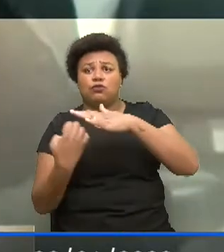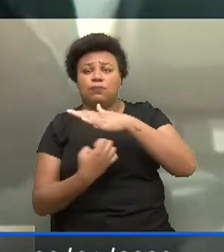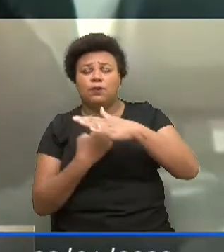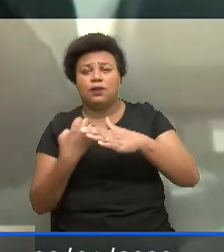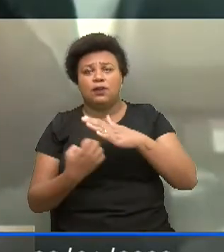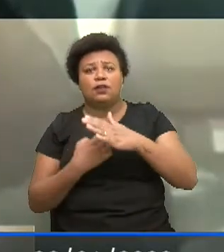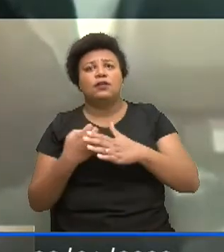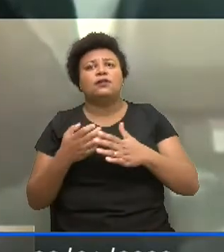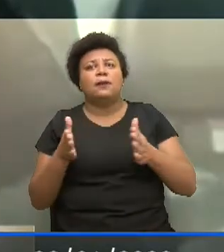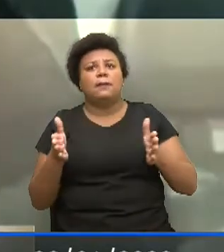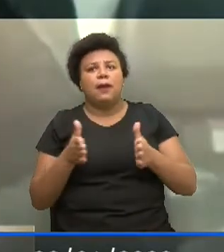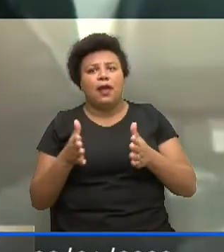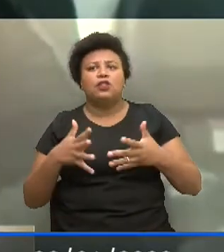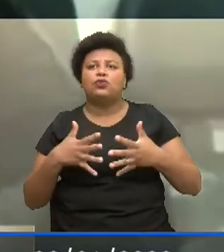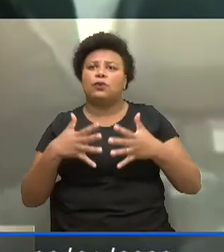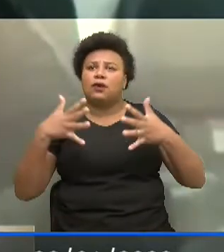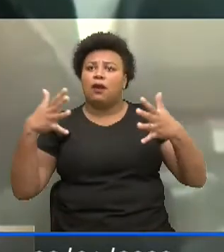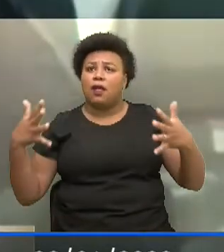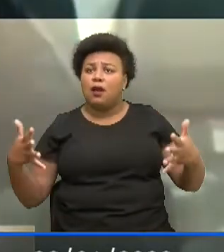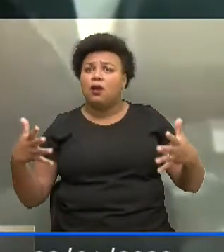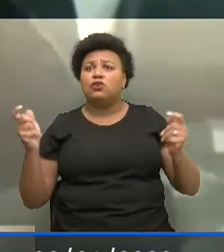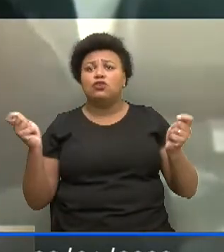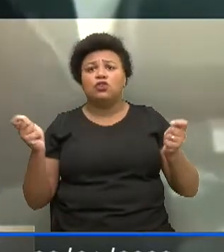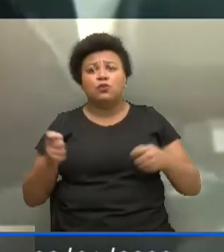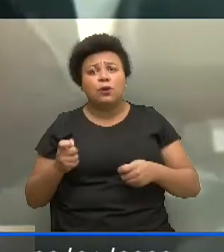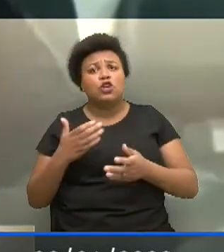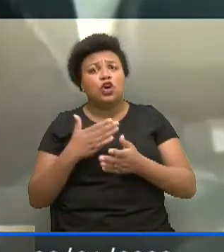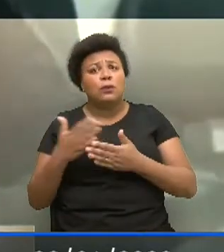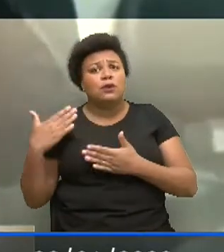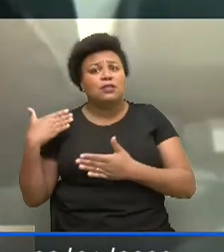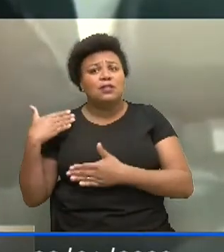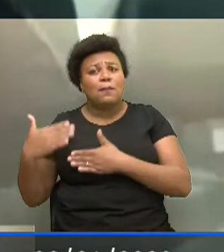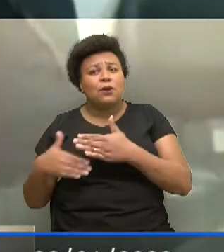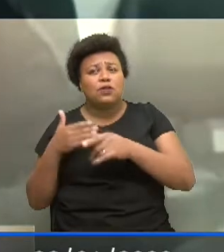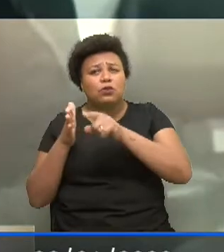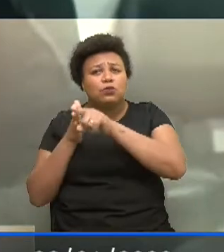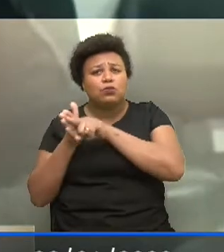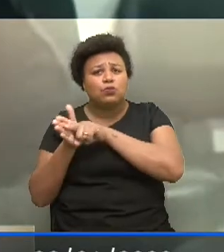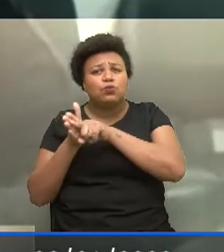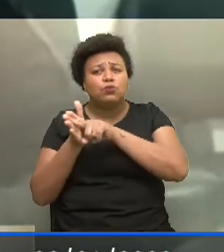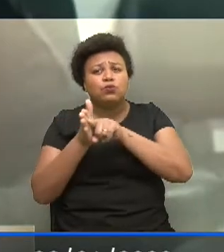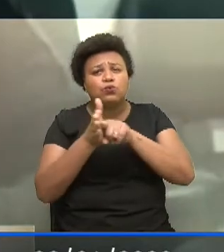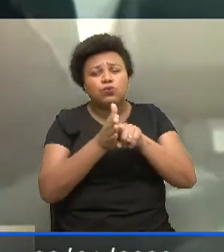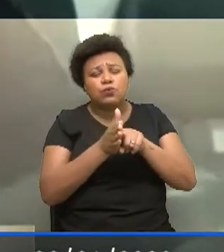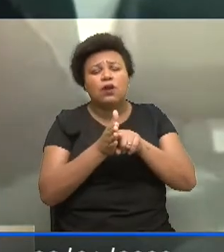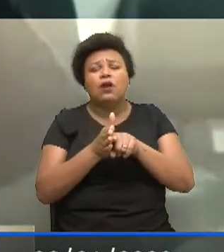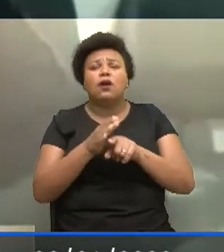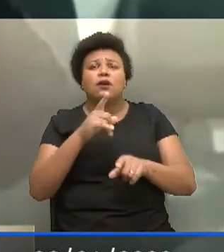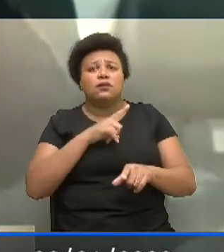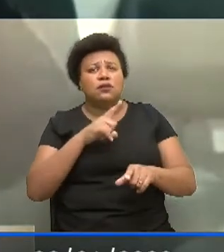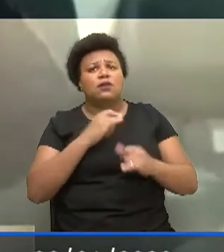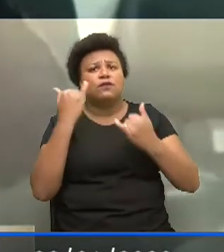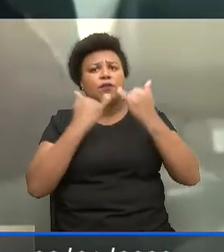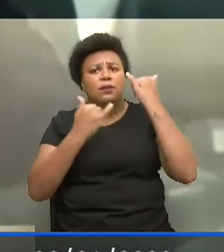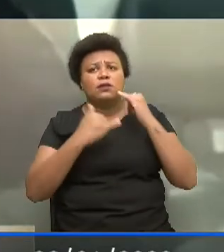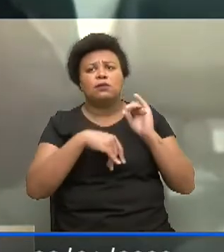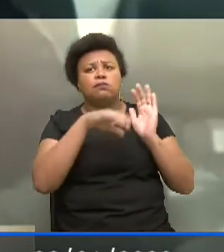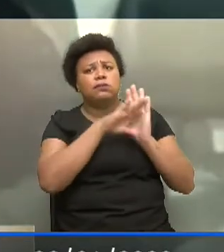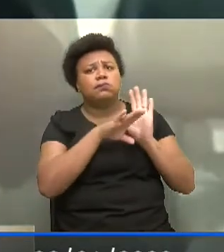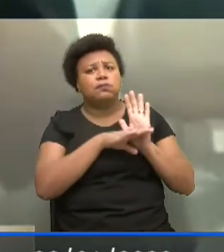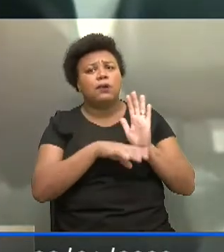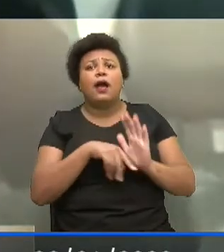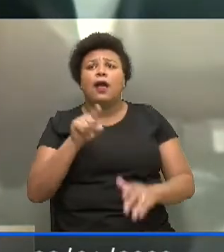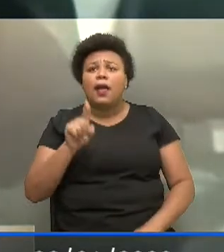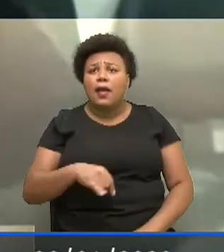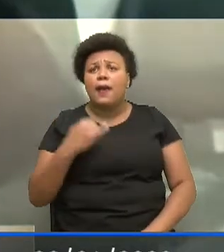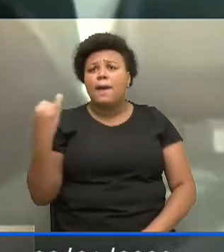médio e grande porte, para que a gente possa iniciar um processo de investigação pautado em dados, né? É muito